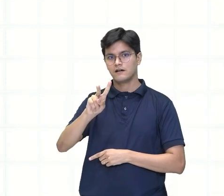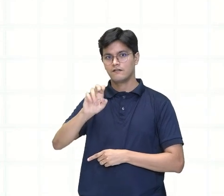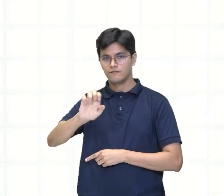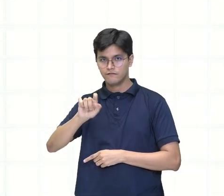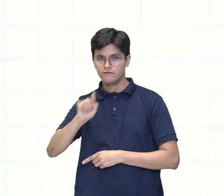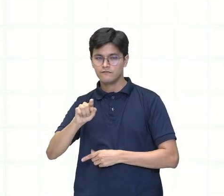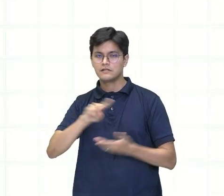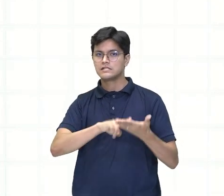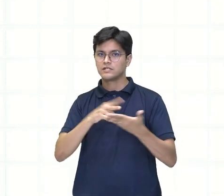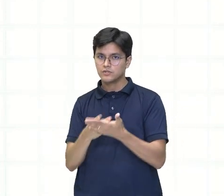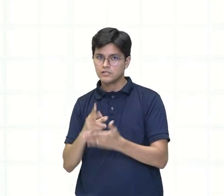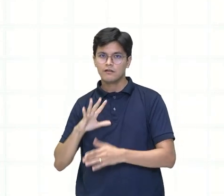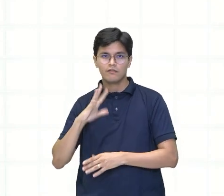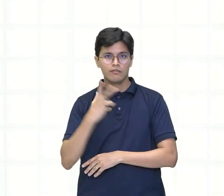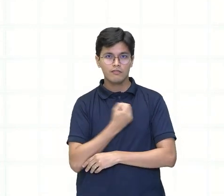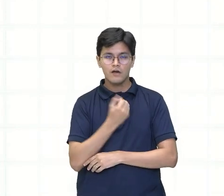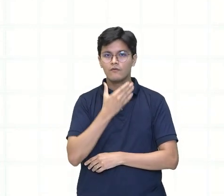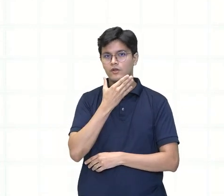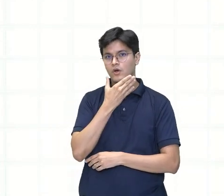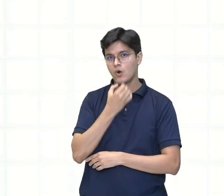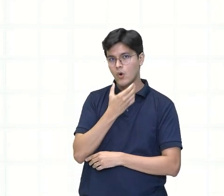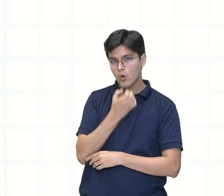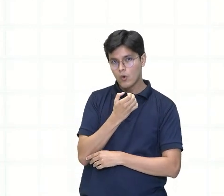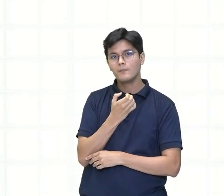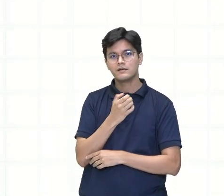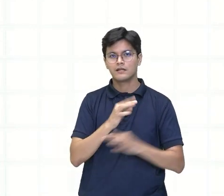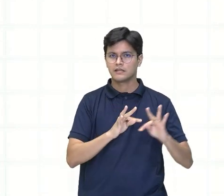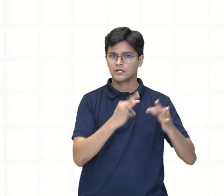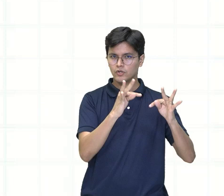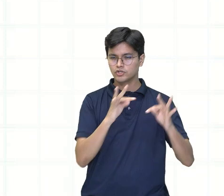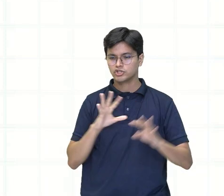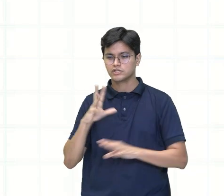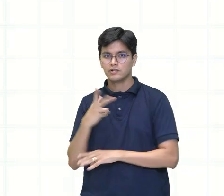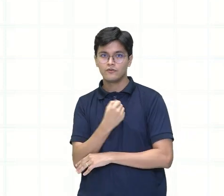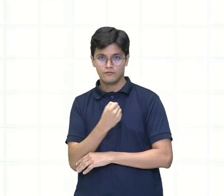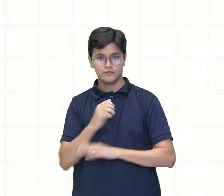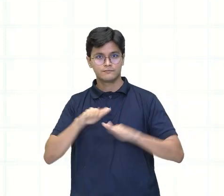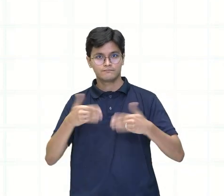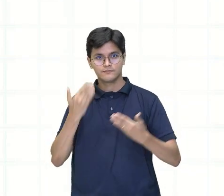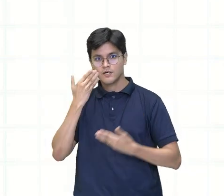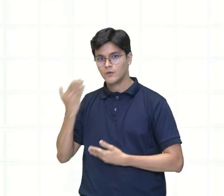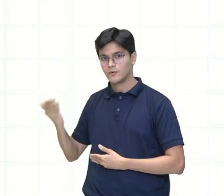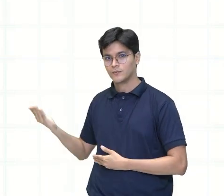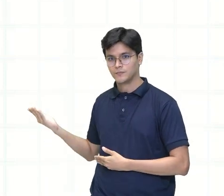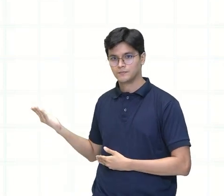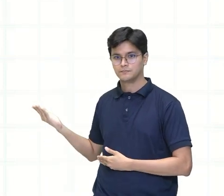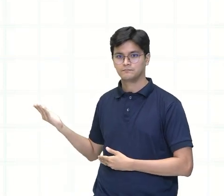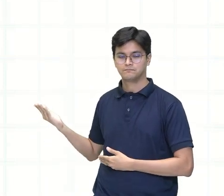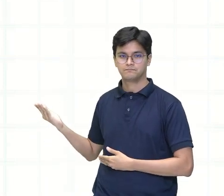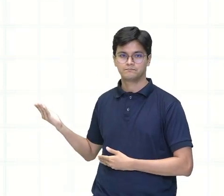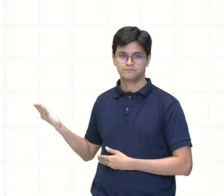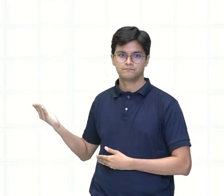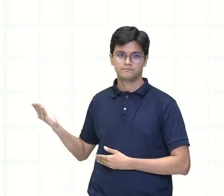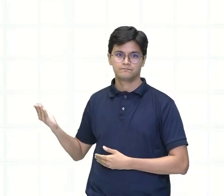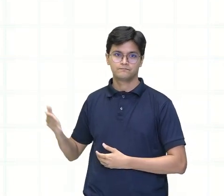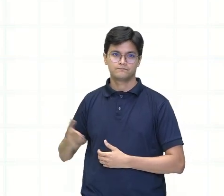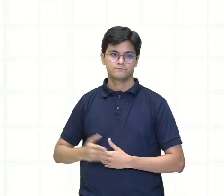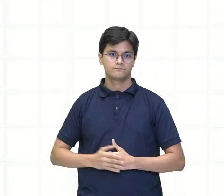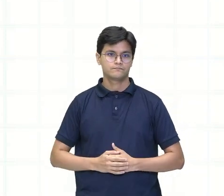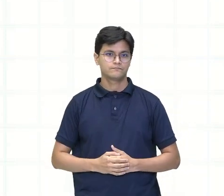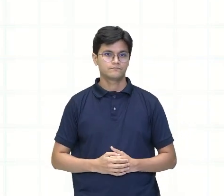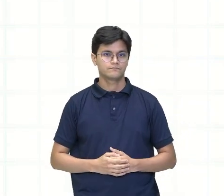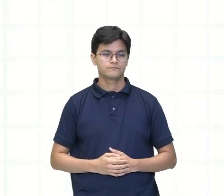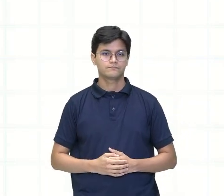que o car plummets, né? Palavra carro, plummets, caiu, ok? No caso, ele